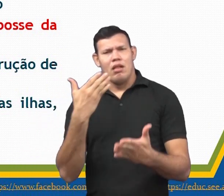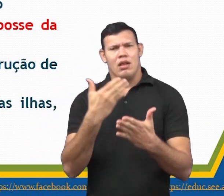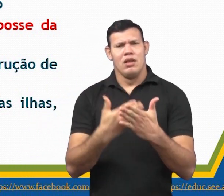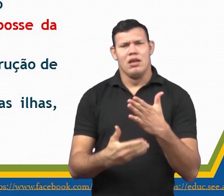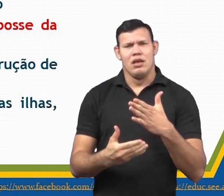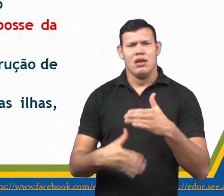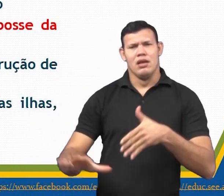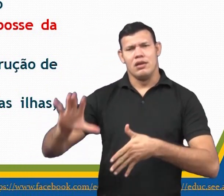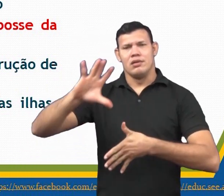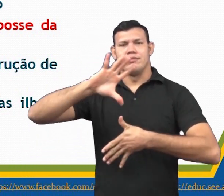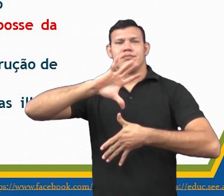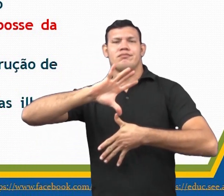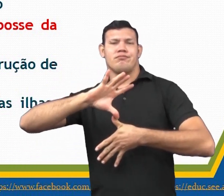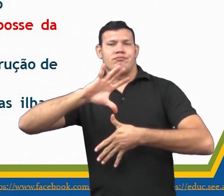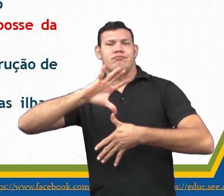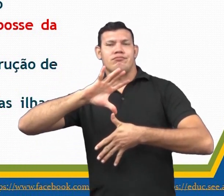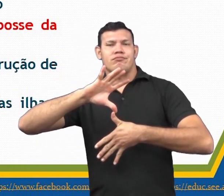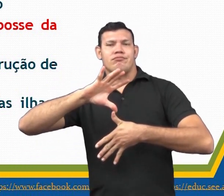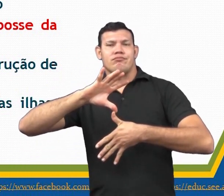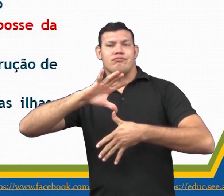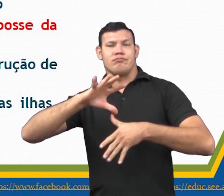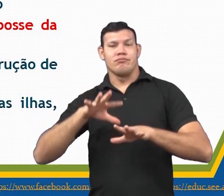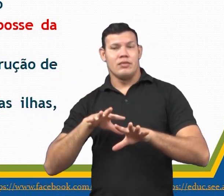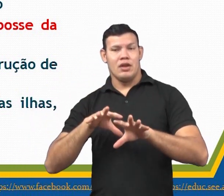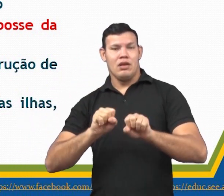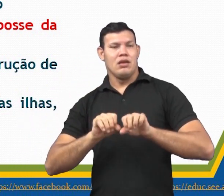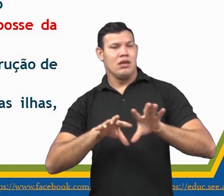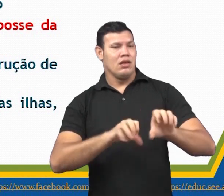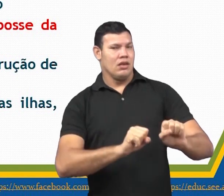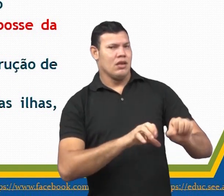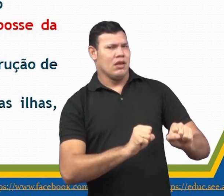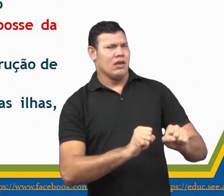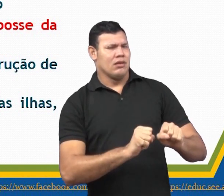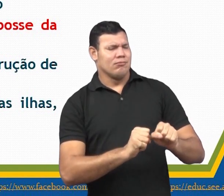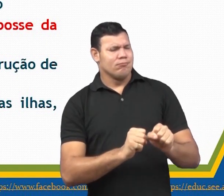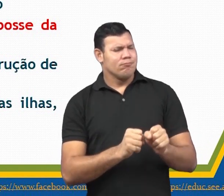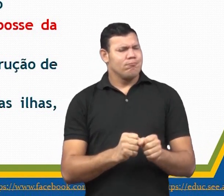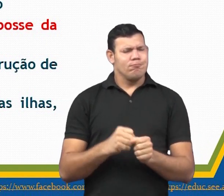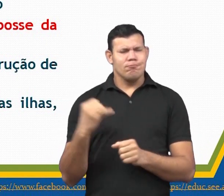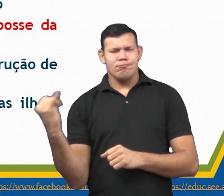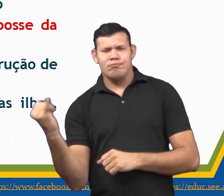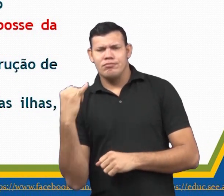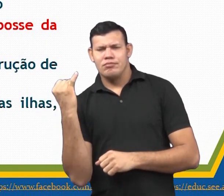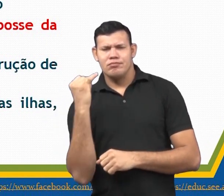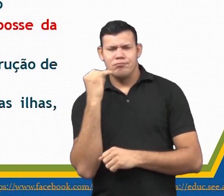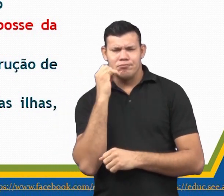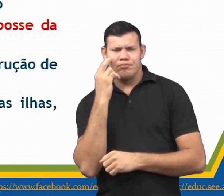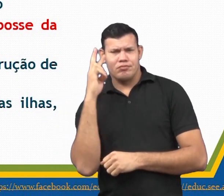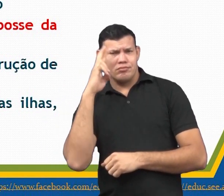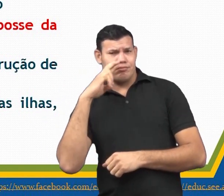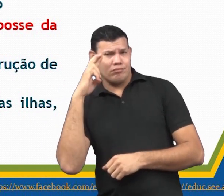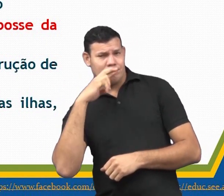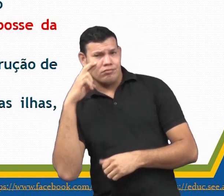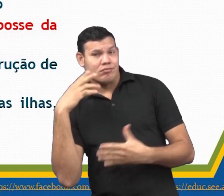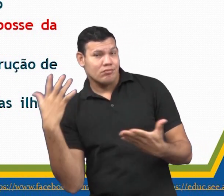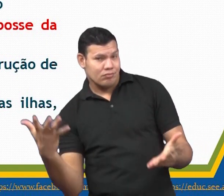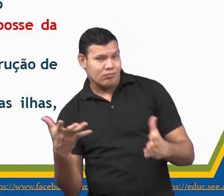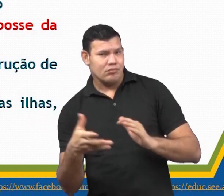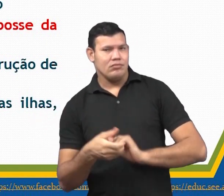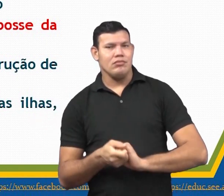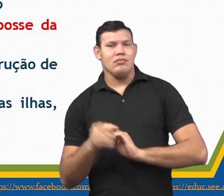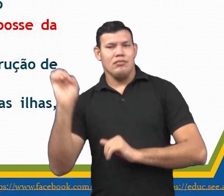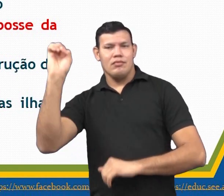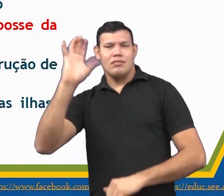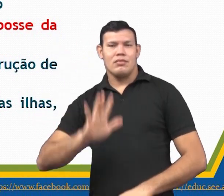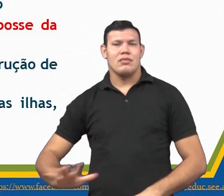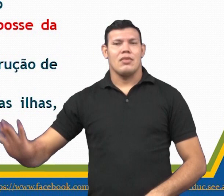começou então o interesse pela Oceania. James Cook passou a ter a posse da Austrália em nome do Reino Unido. E